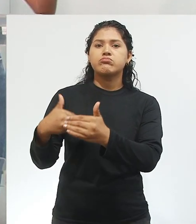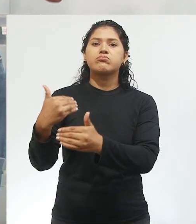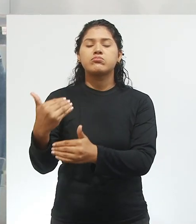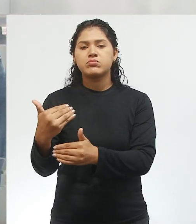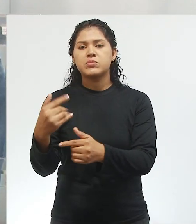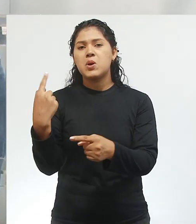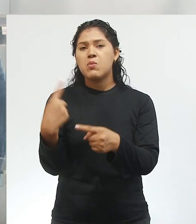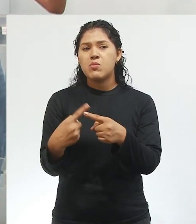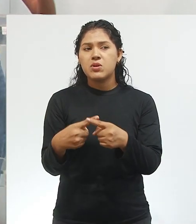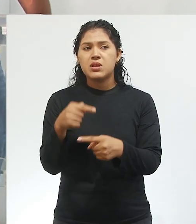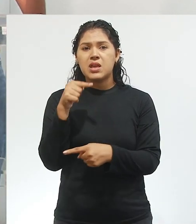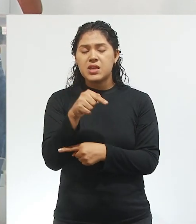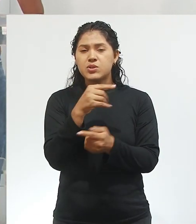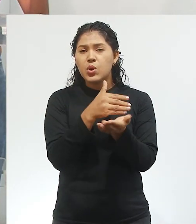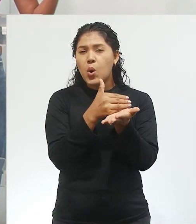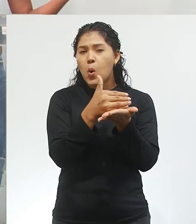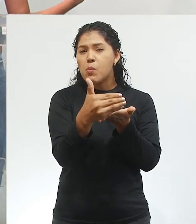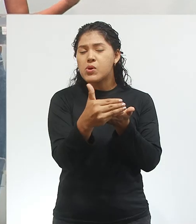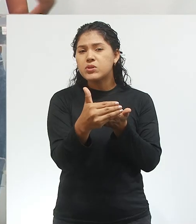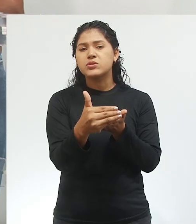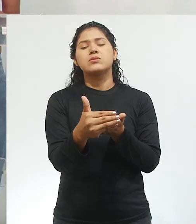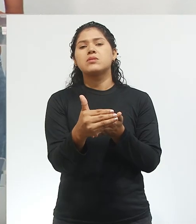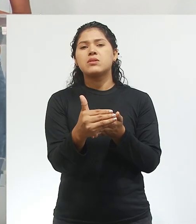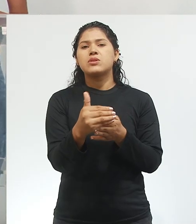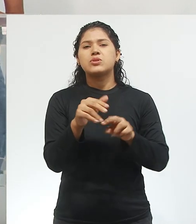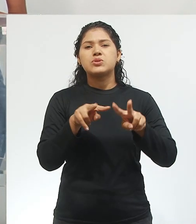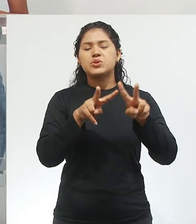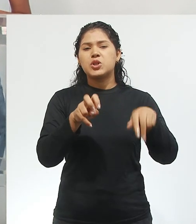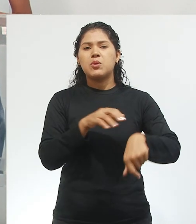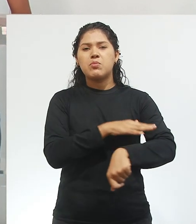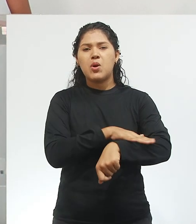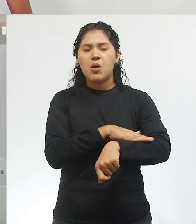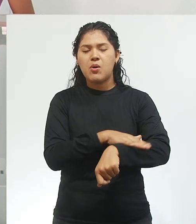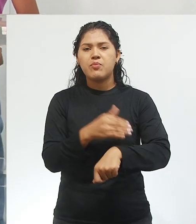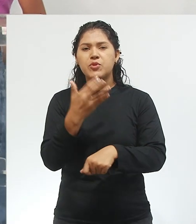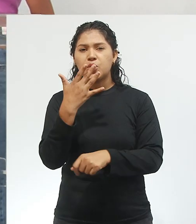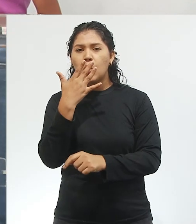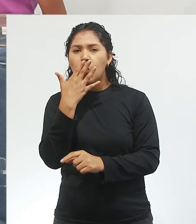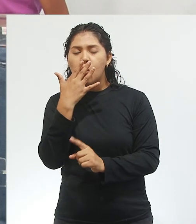advinda dessa ideia de raça que foi construída ao longo da história.